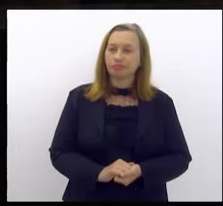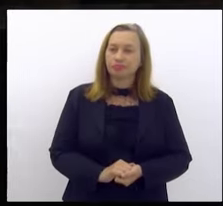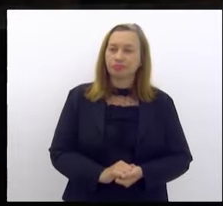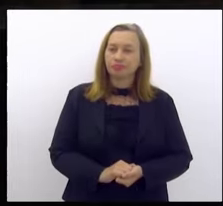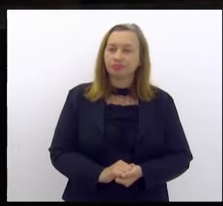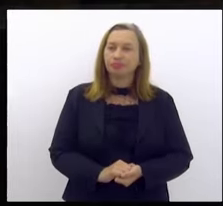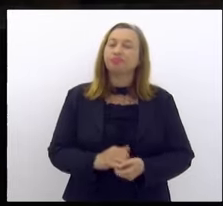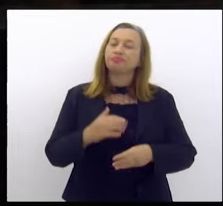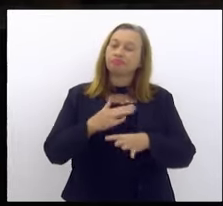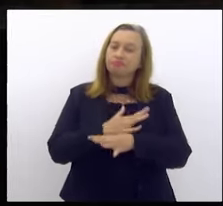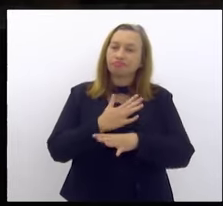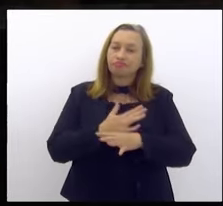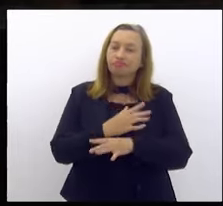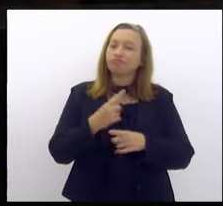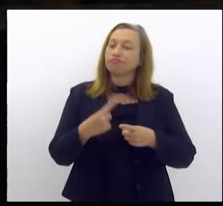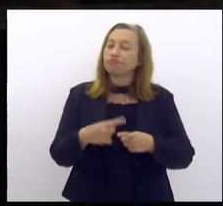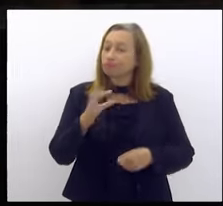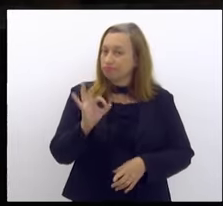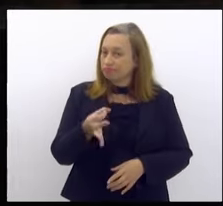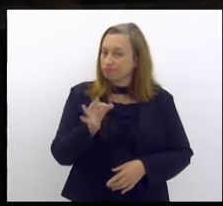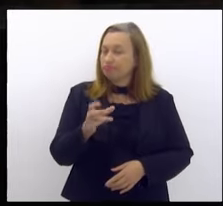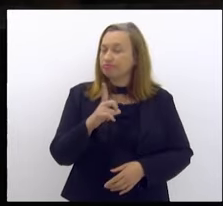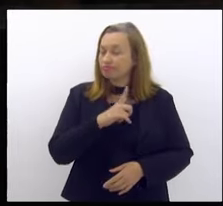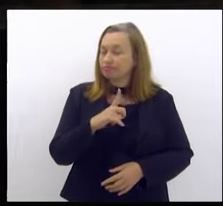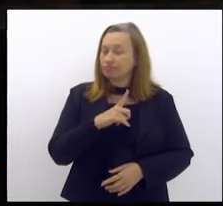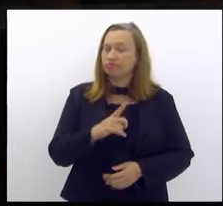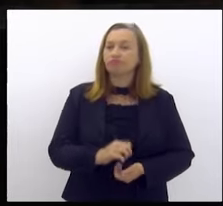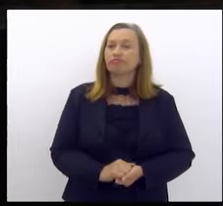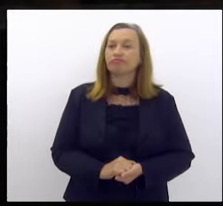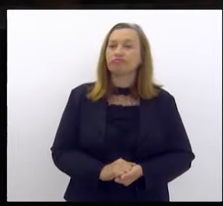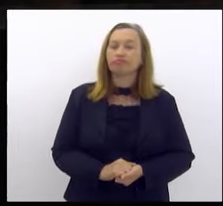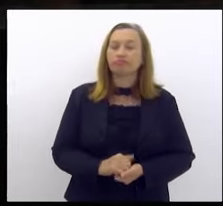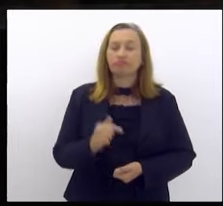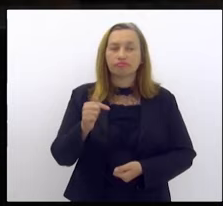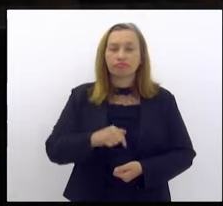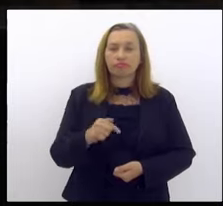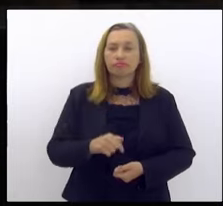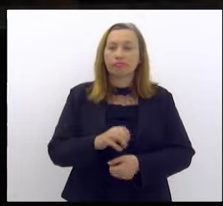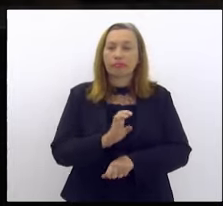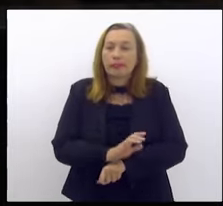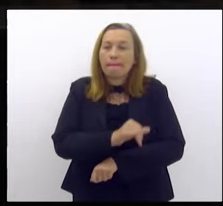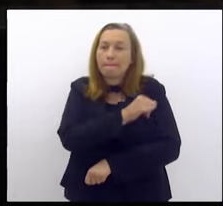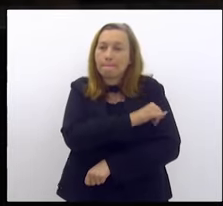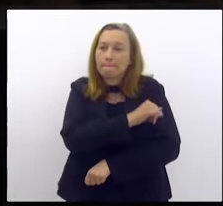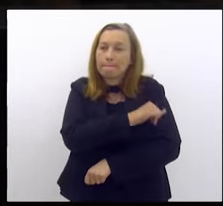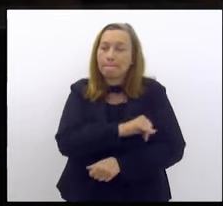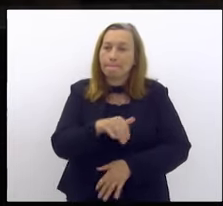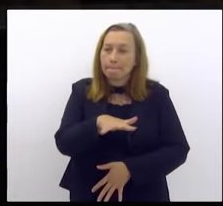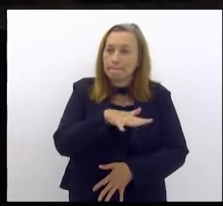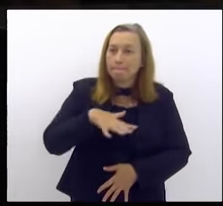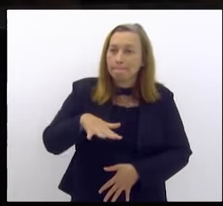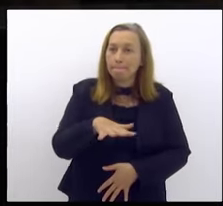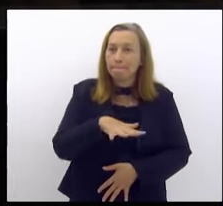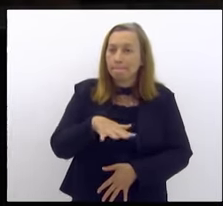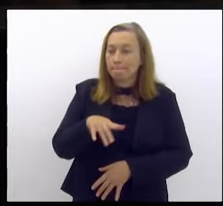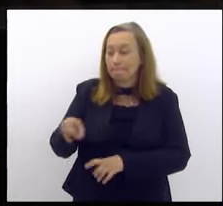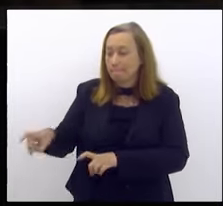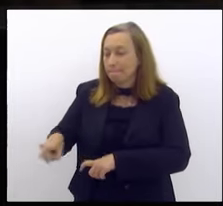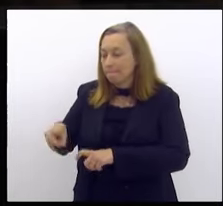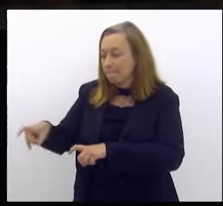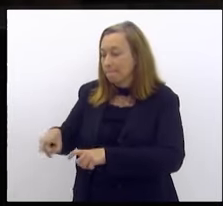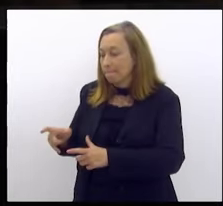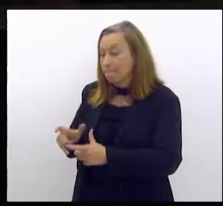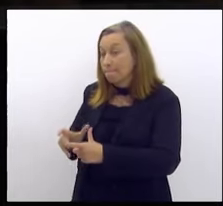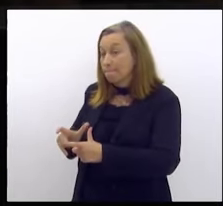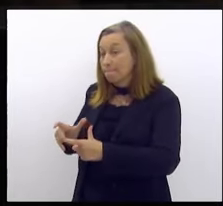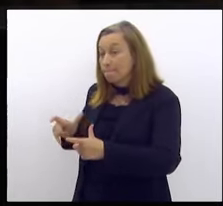das nossas cidades, porque é óbvio que temos aqui no estado do Rio de Janeiro uma área rural bastante